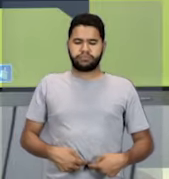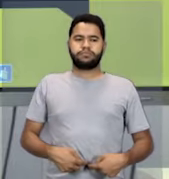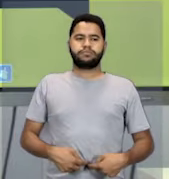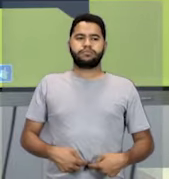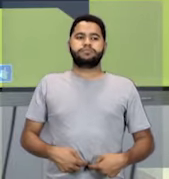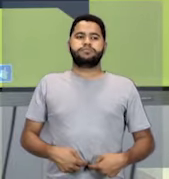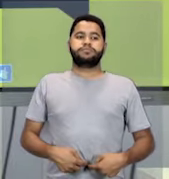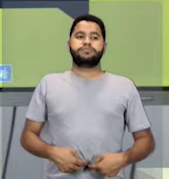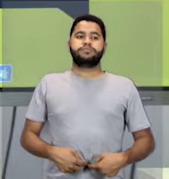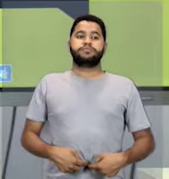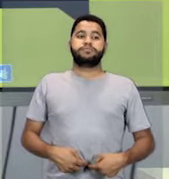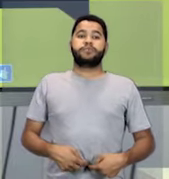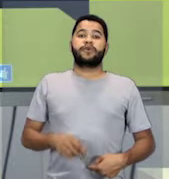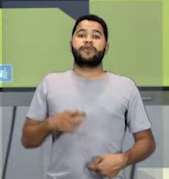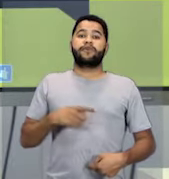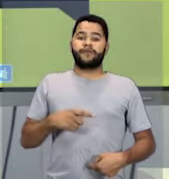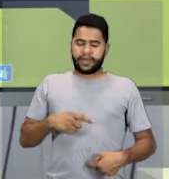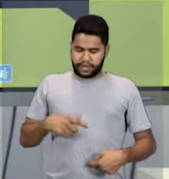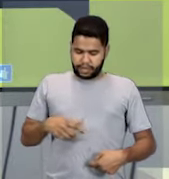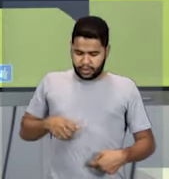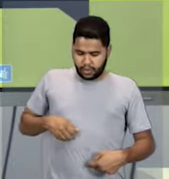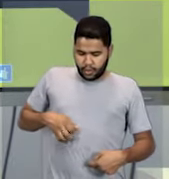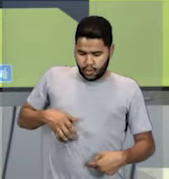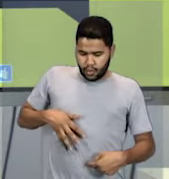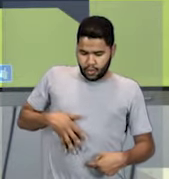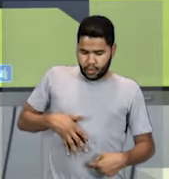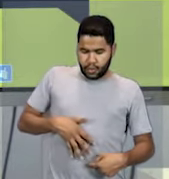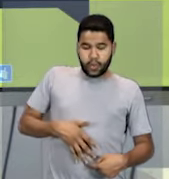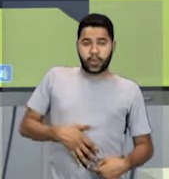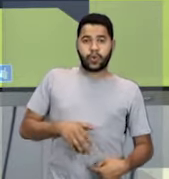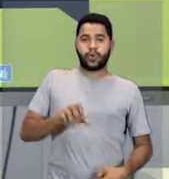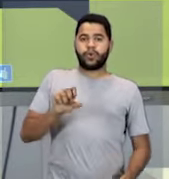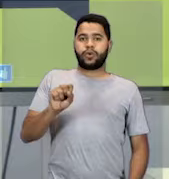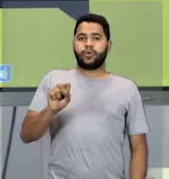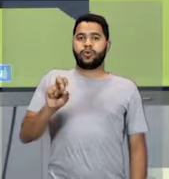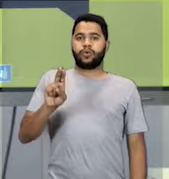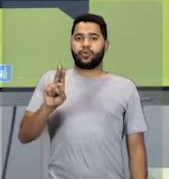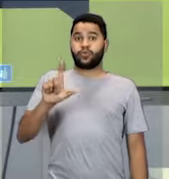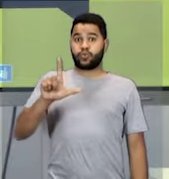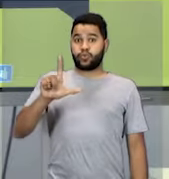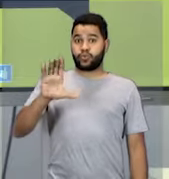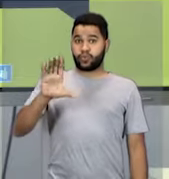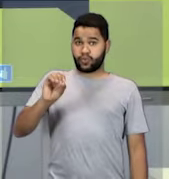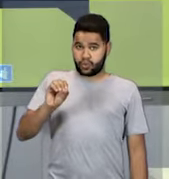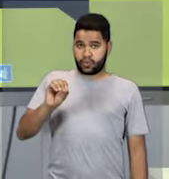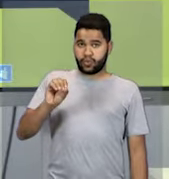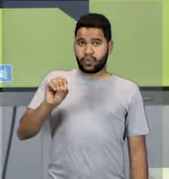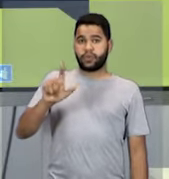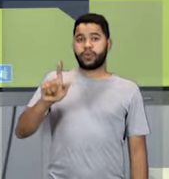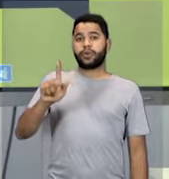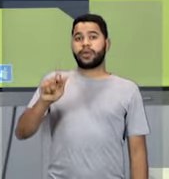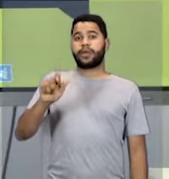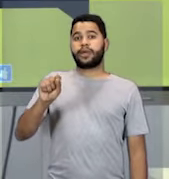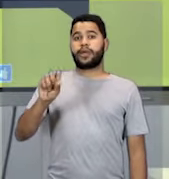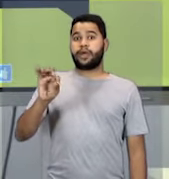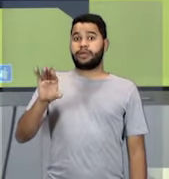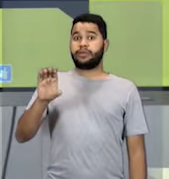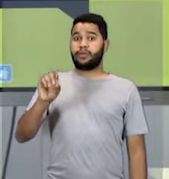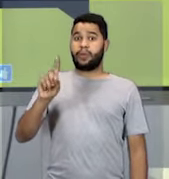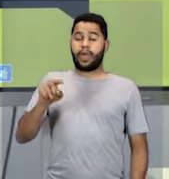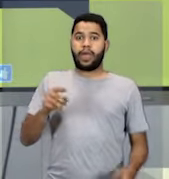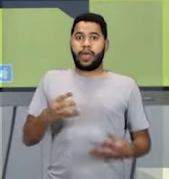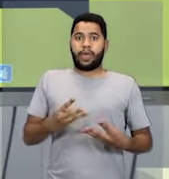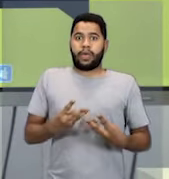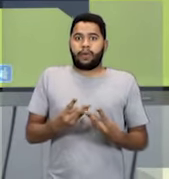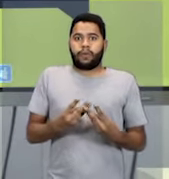vai receber suco gástrico. O suco gástrico, ele é ácido,